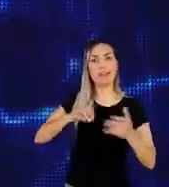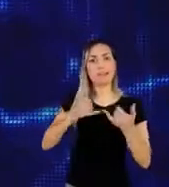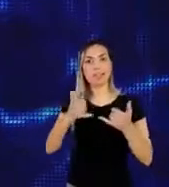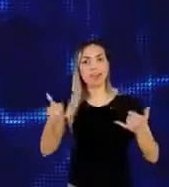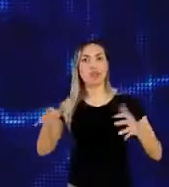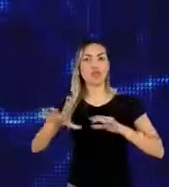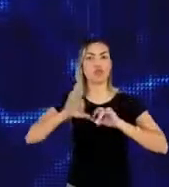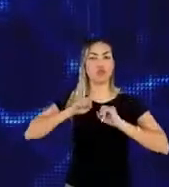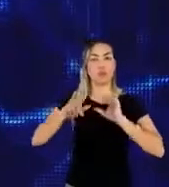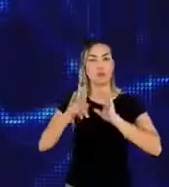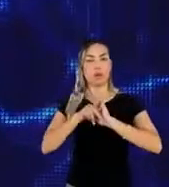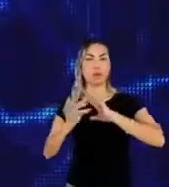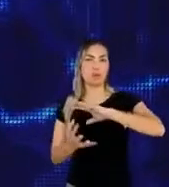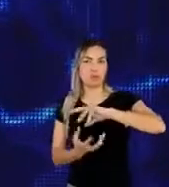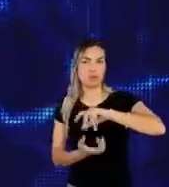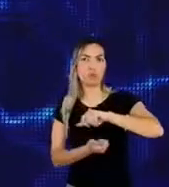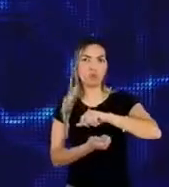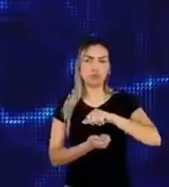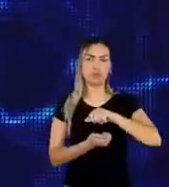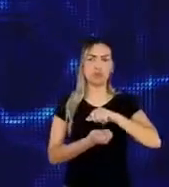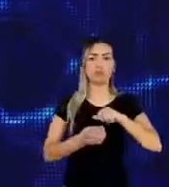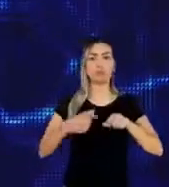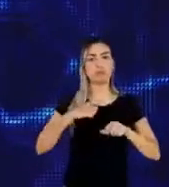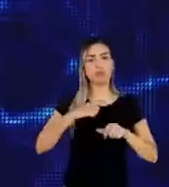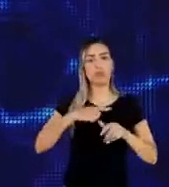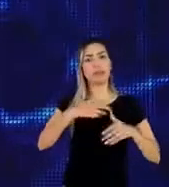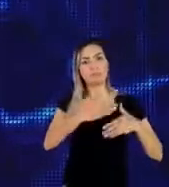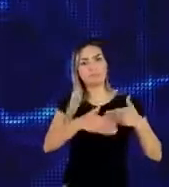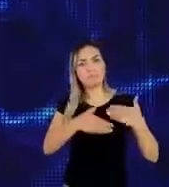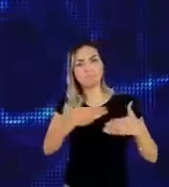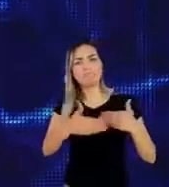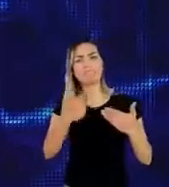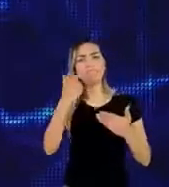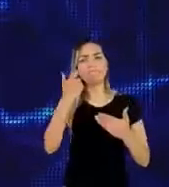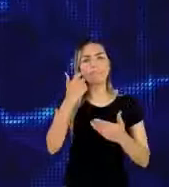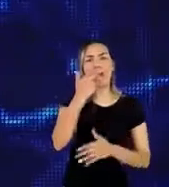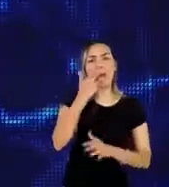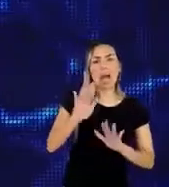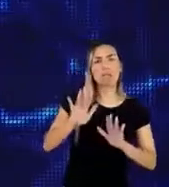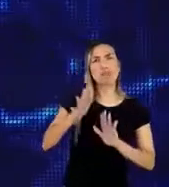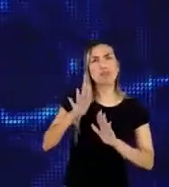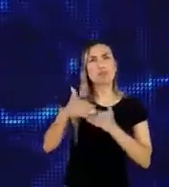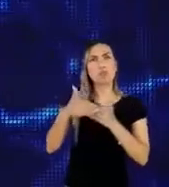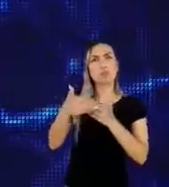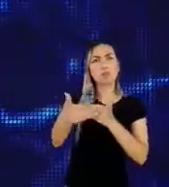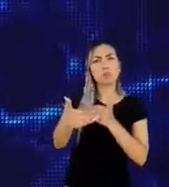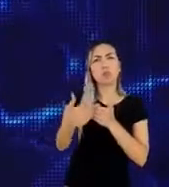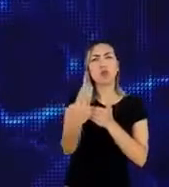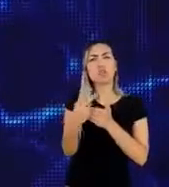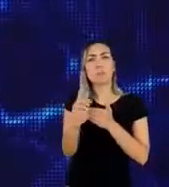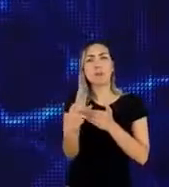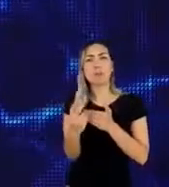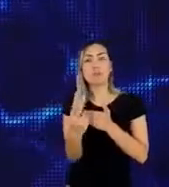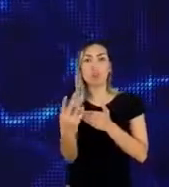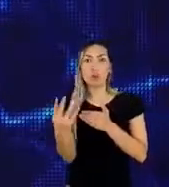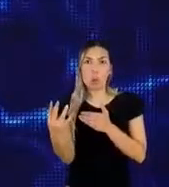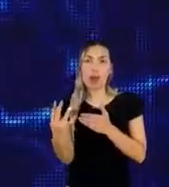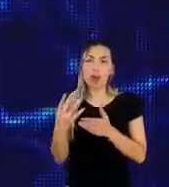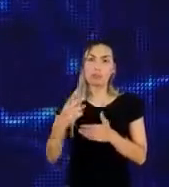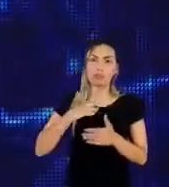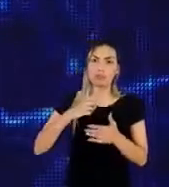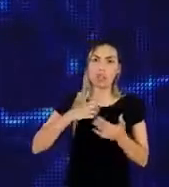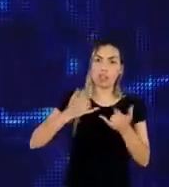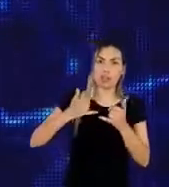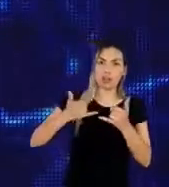aqui numa expectativa, numa projeção de que até 2024 as fontes renováveis já passam